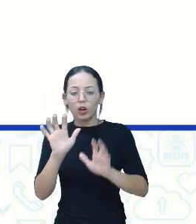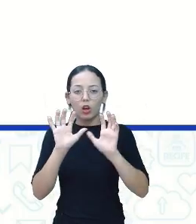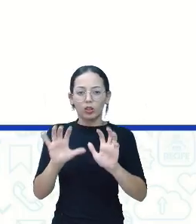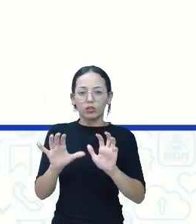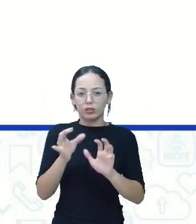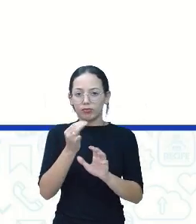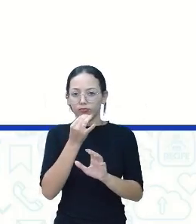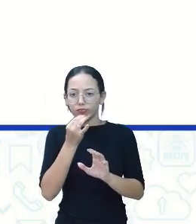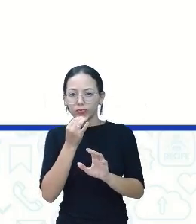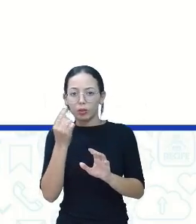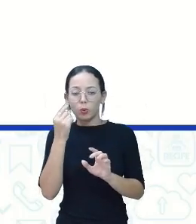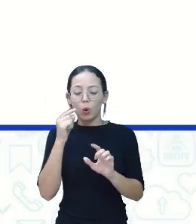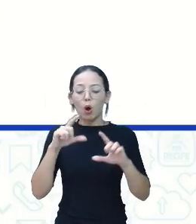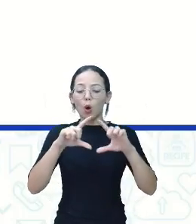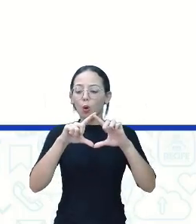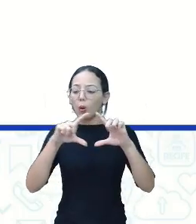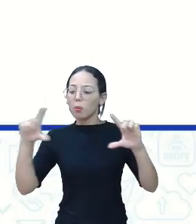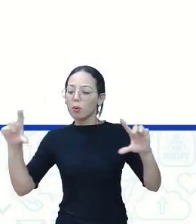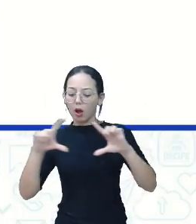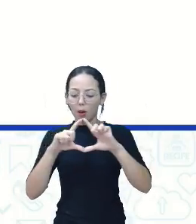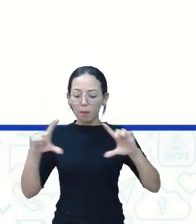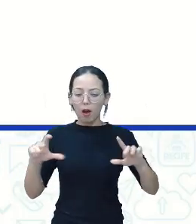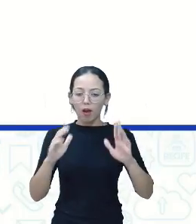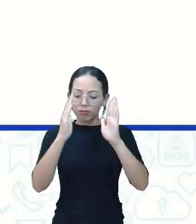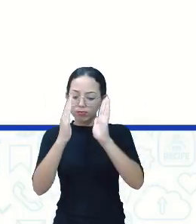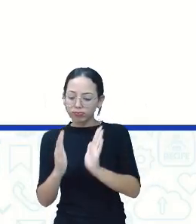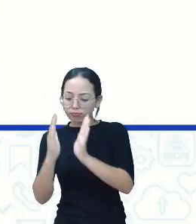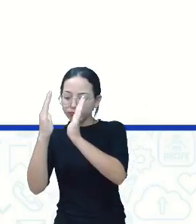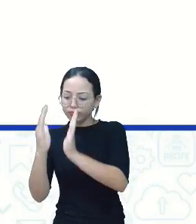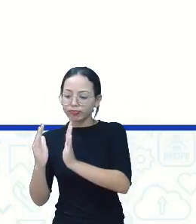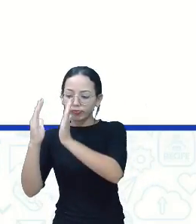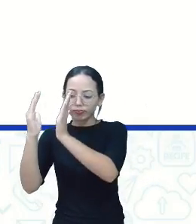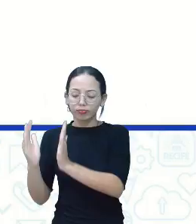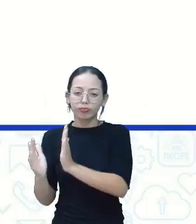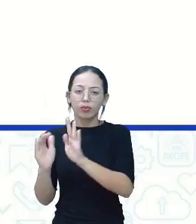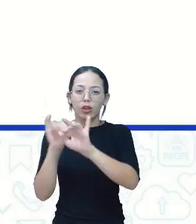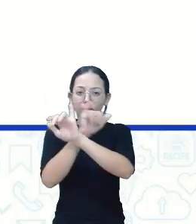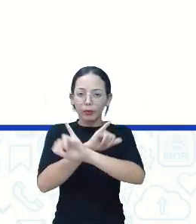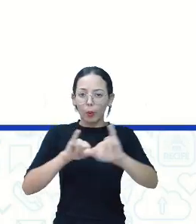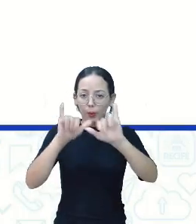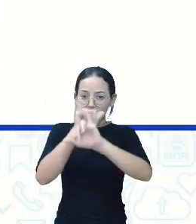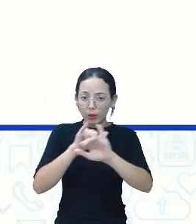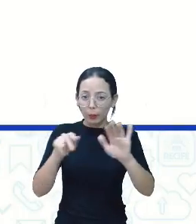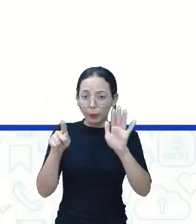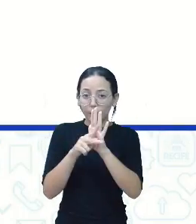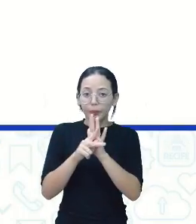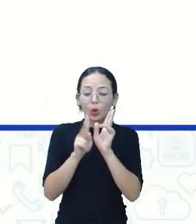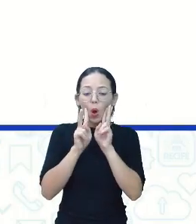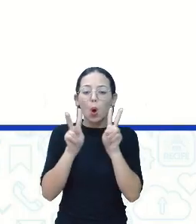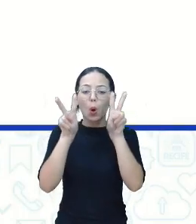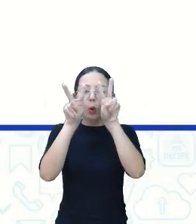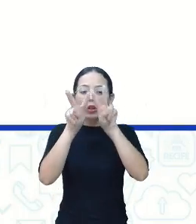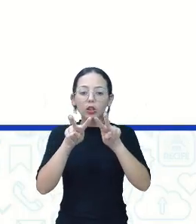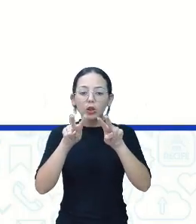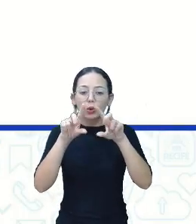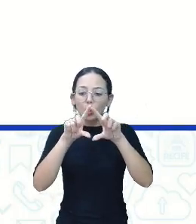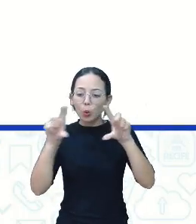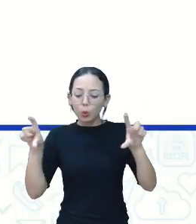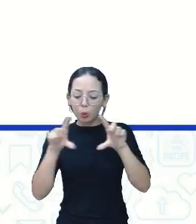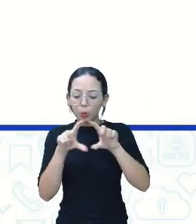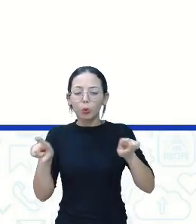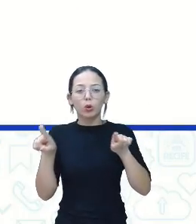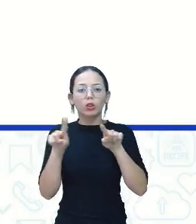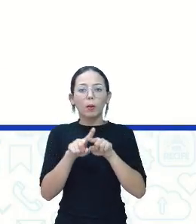olhando essa relação do que está deitado com o que está em pé, ou seja, a informação que eu obtenho olhando na horizontal e